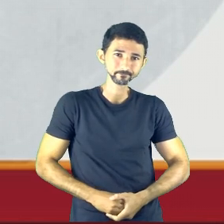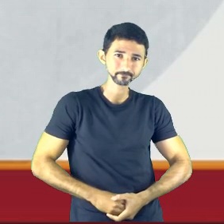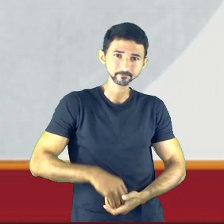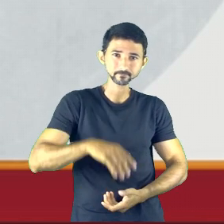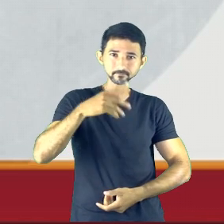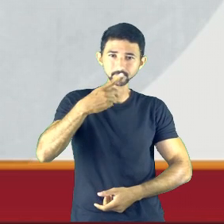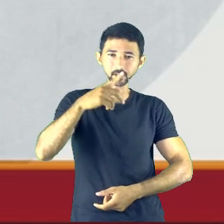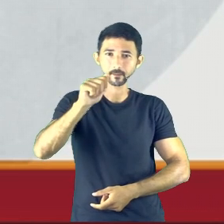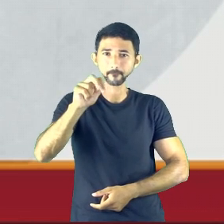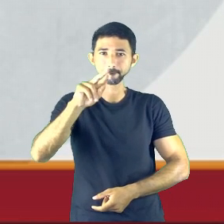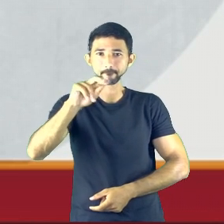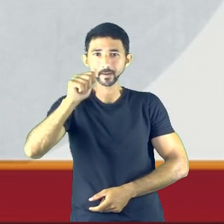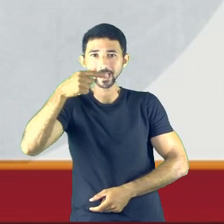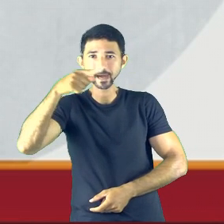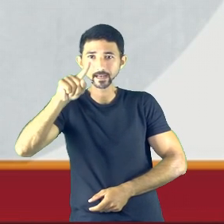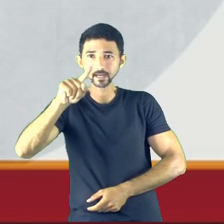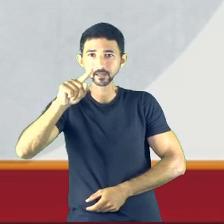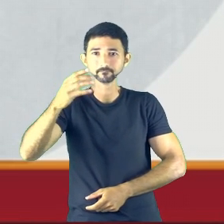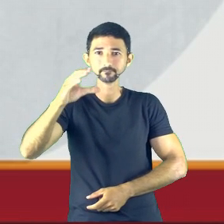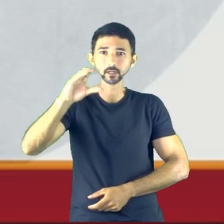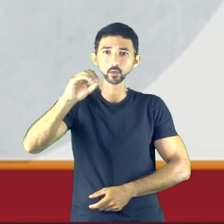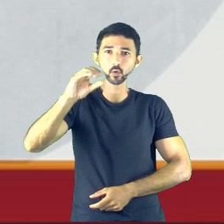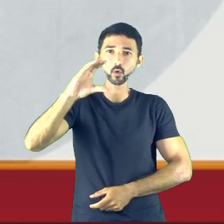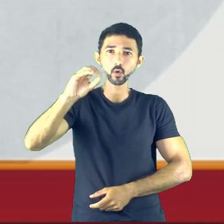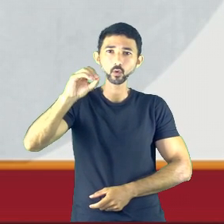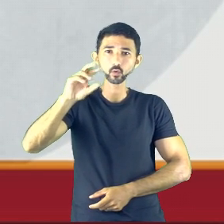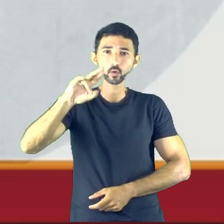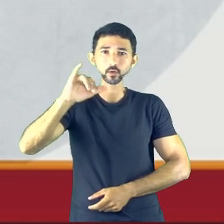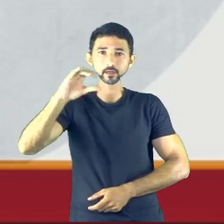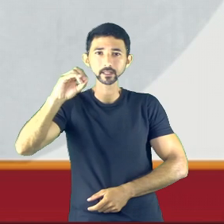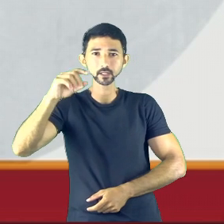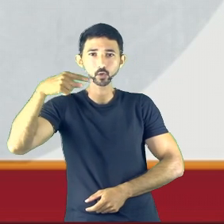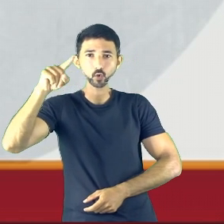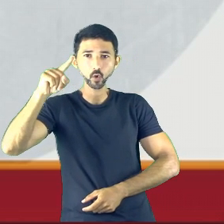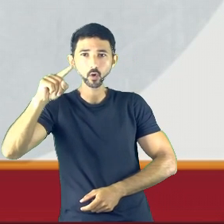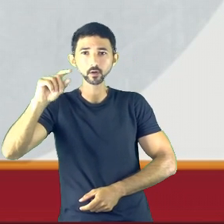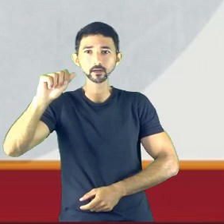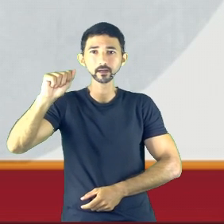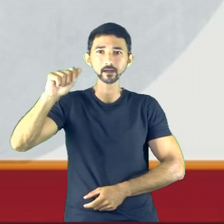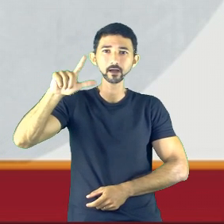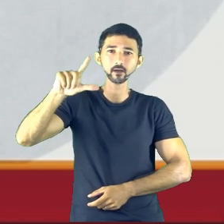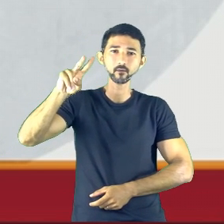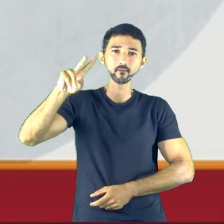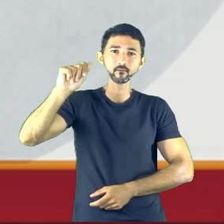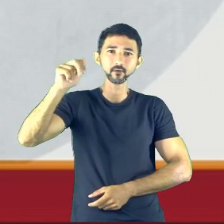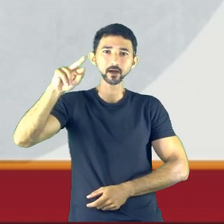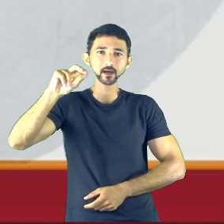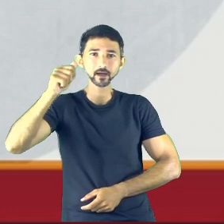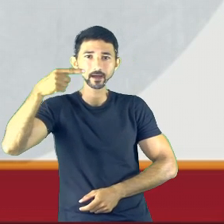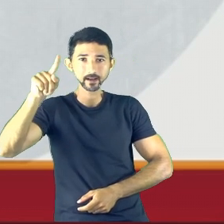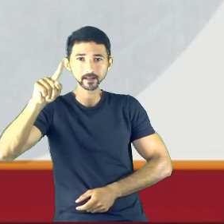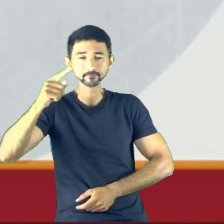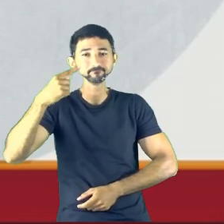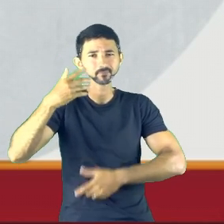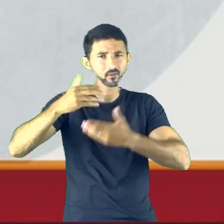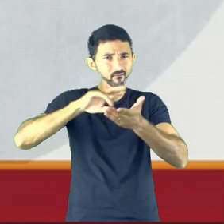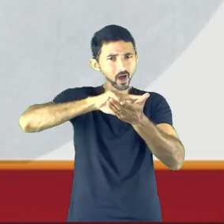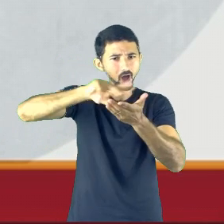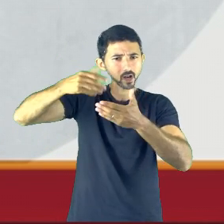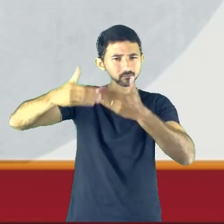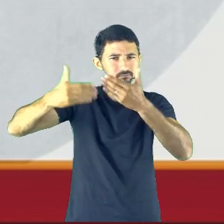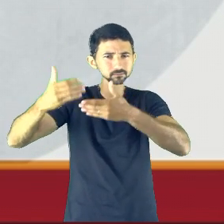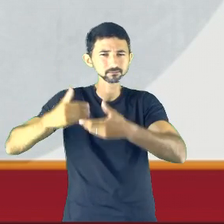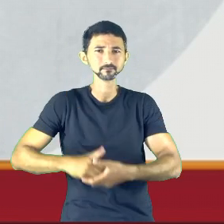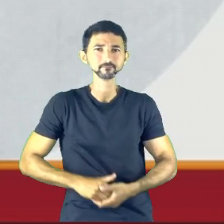aqui os exemplos: Pará, Cocoricó, Alvará e tantos outros por aí. tá